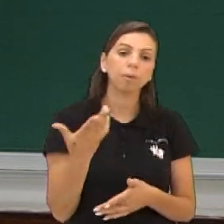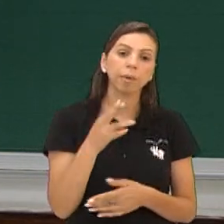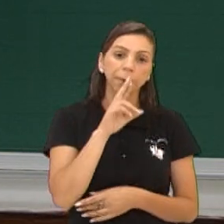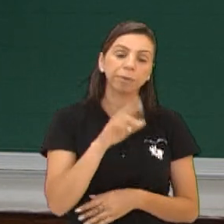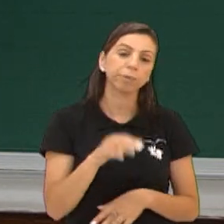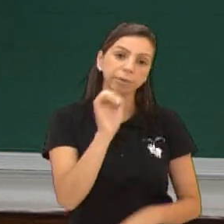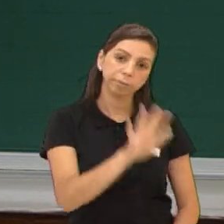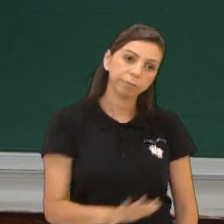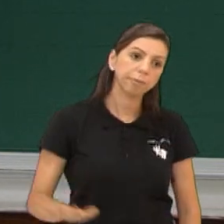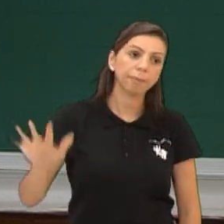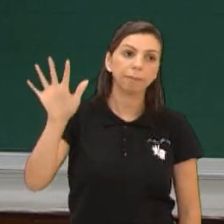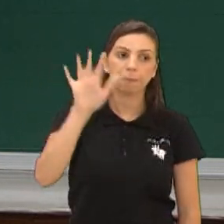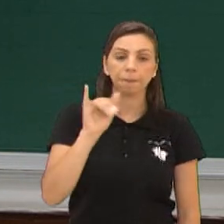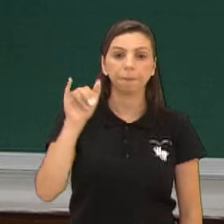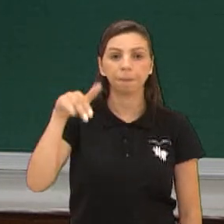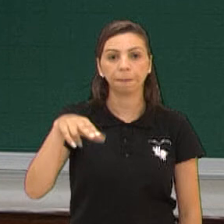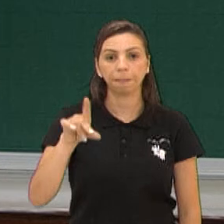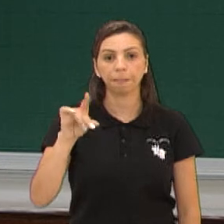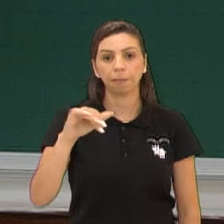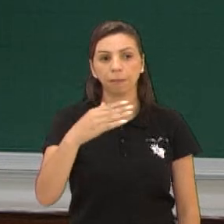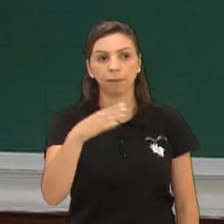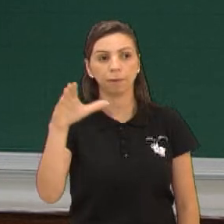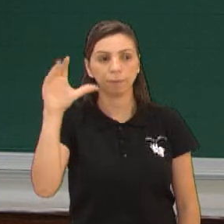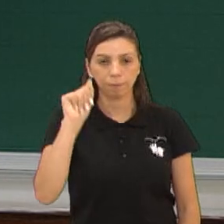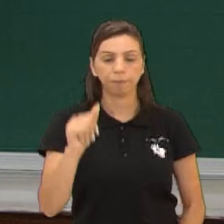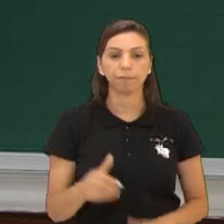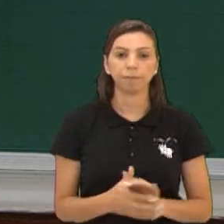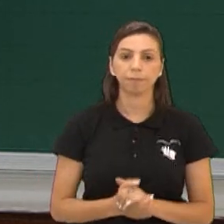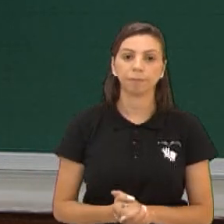seria uma indução